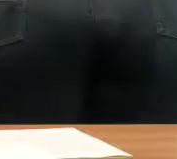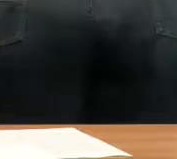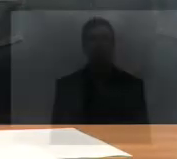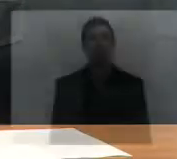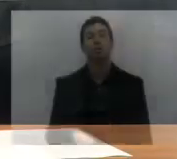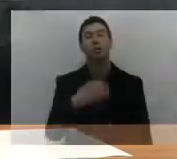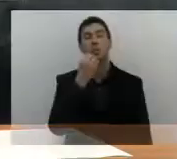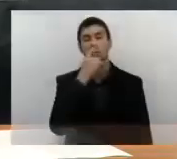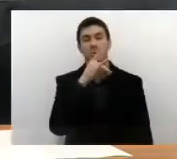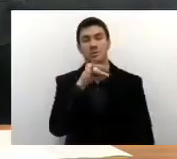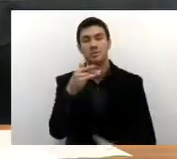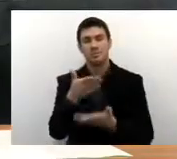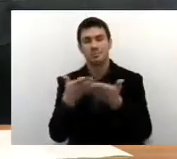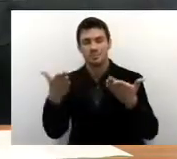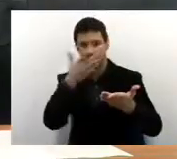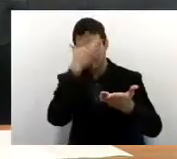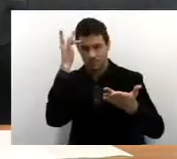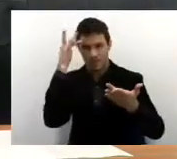Bom dia, senhoras e senhores.